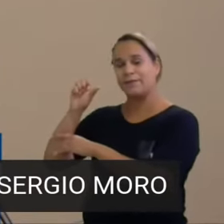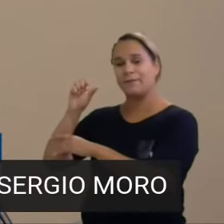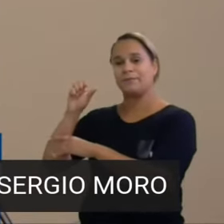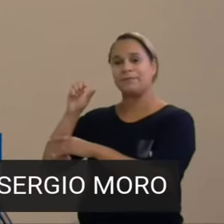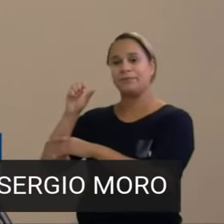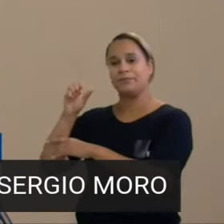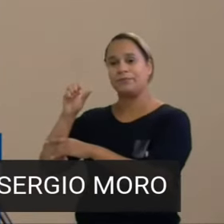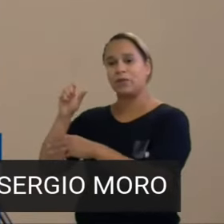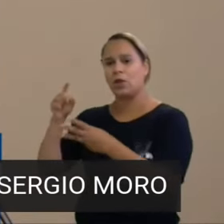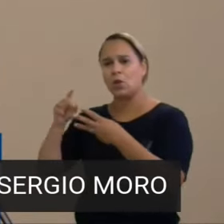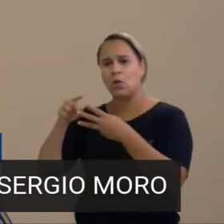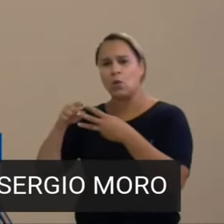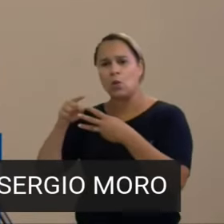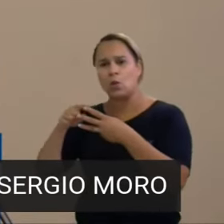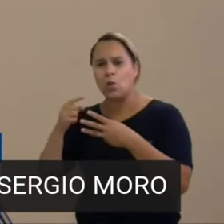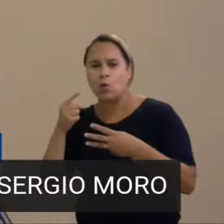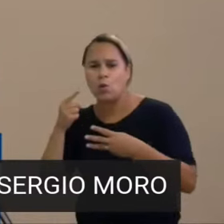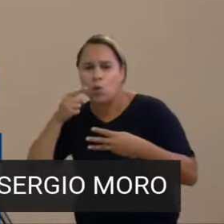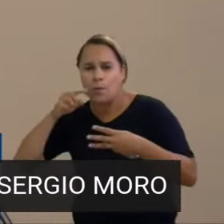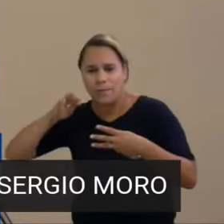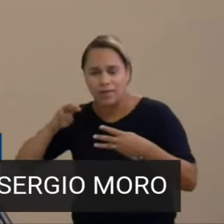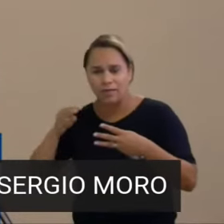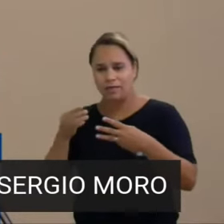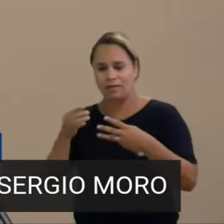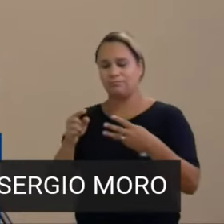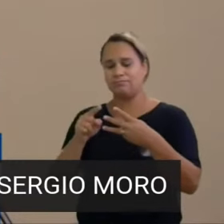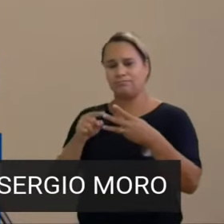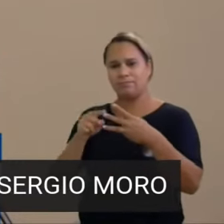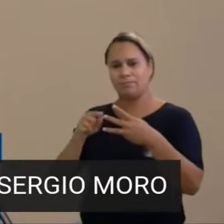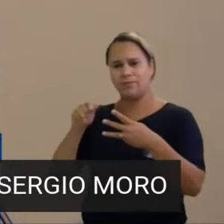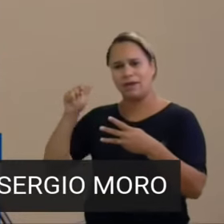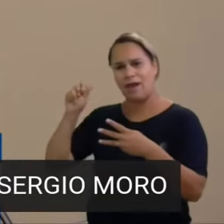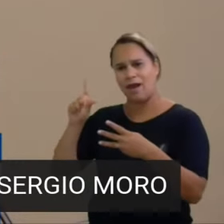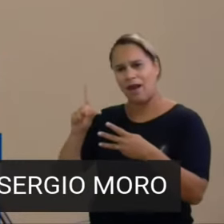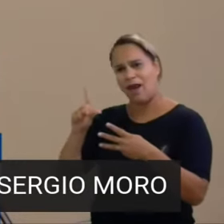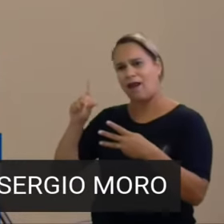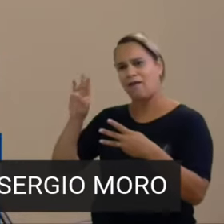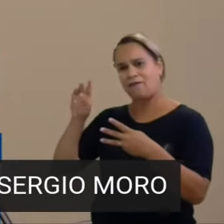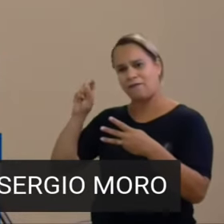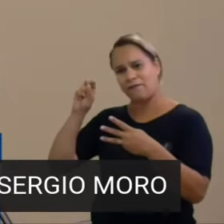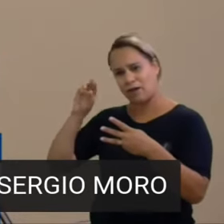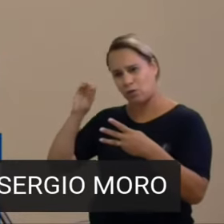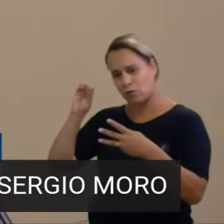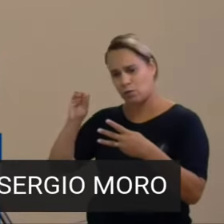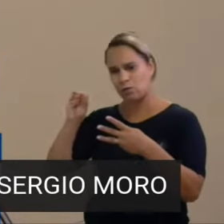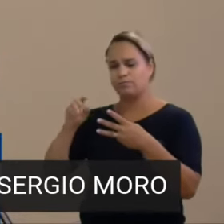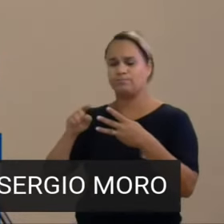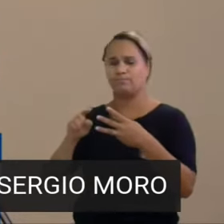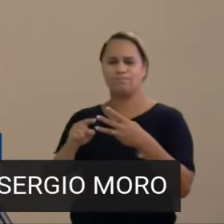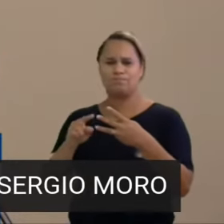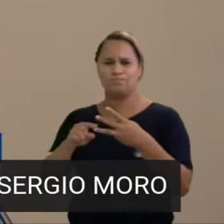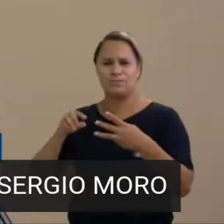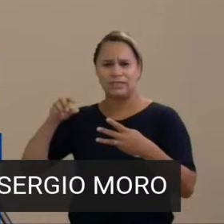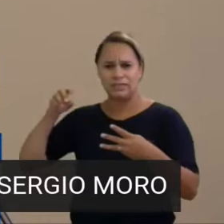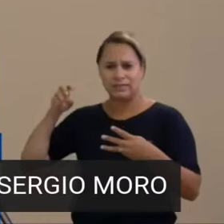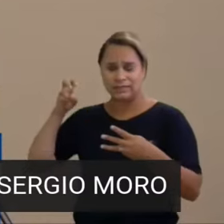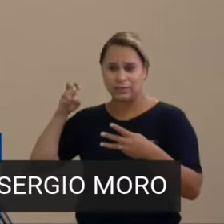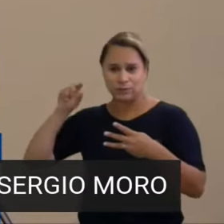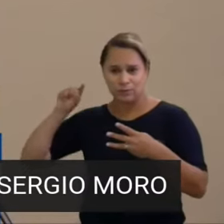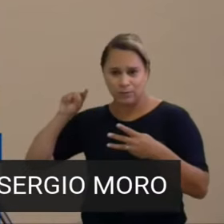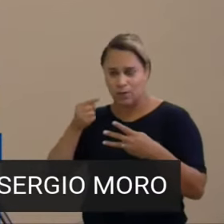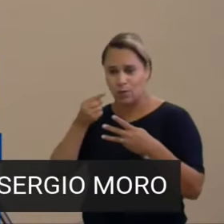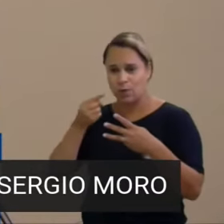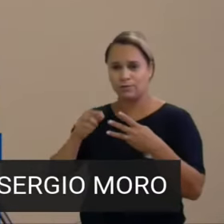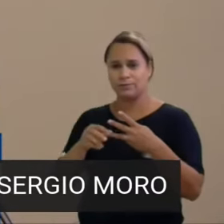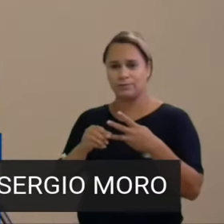campanha ele gastou 5 milhões. Tesirê gastou 1.600. Dr. Saboia gastou R$ 1.000.